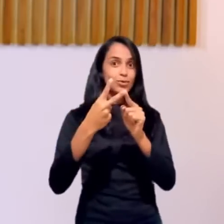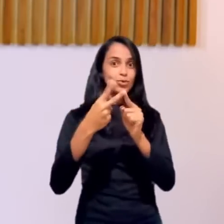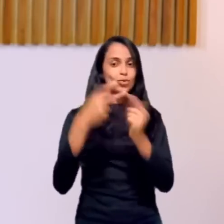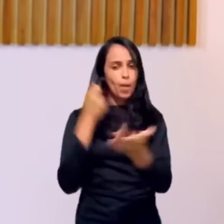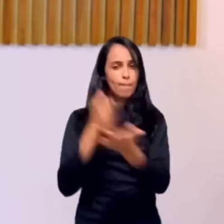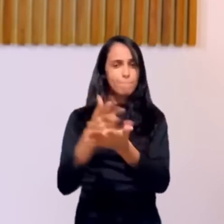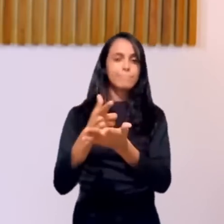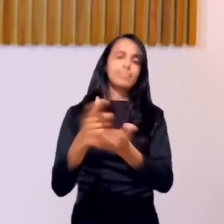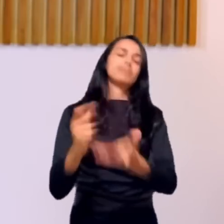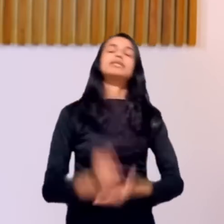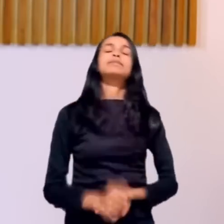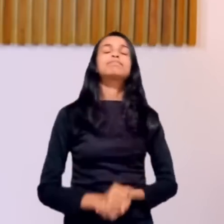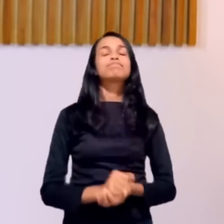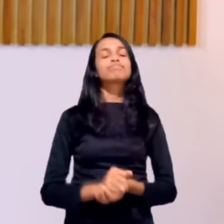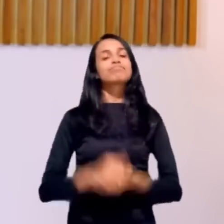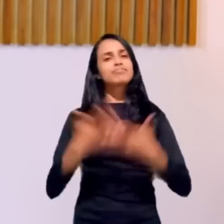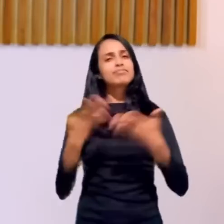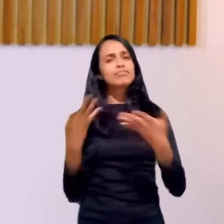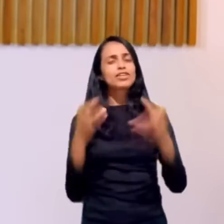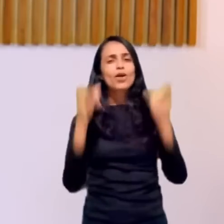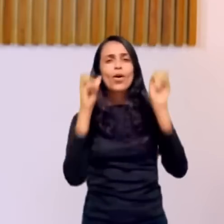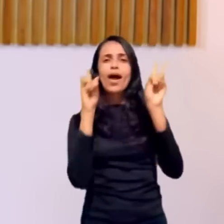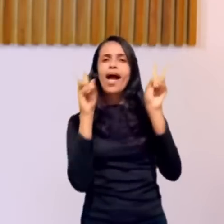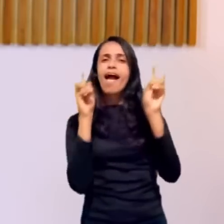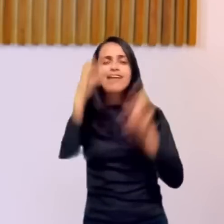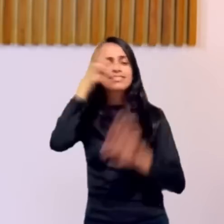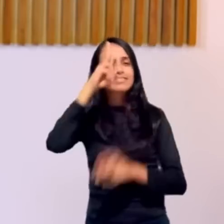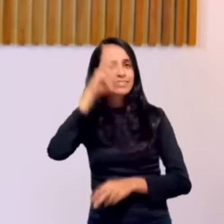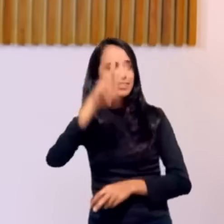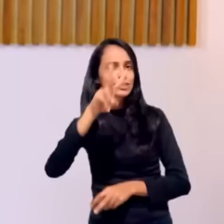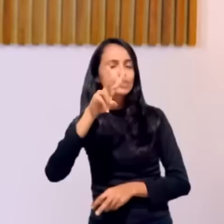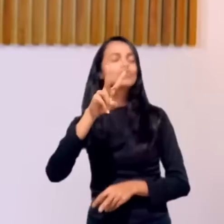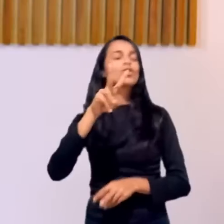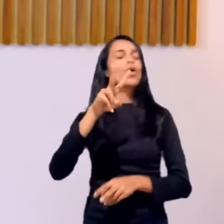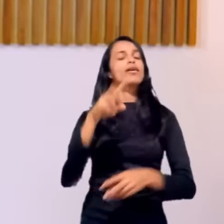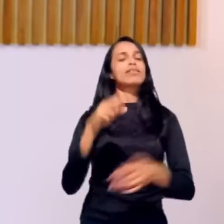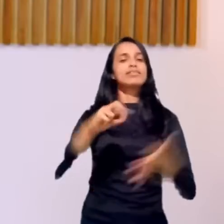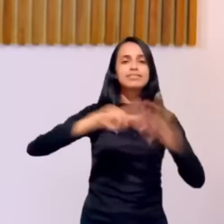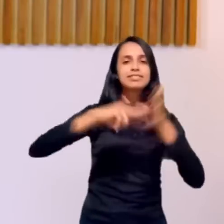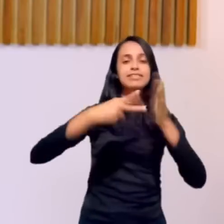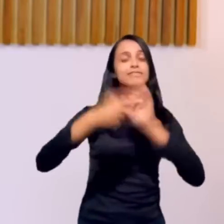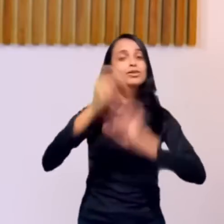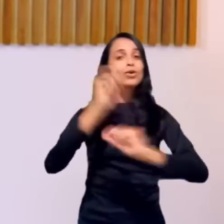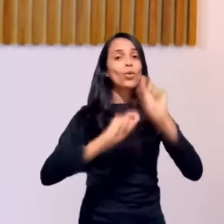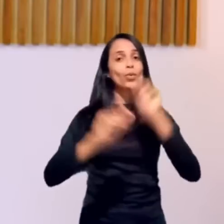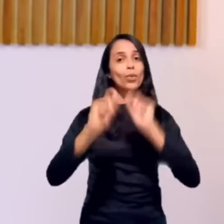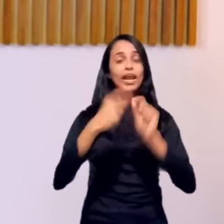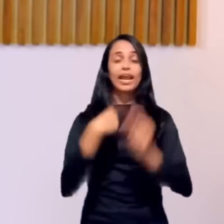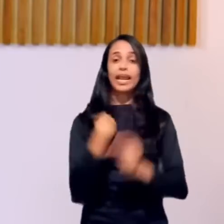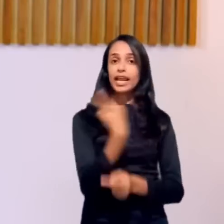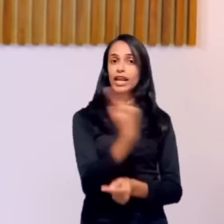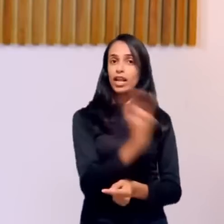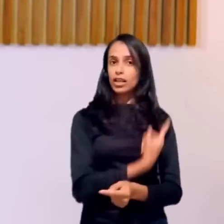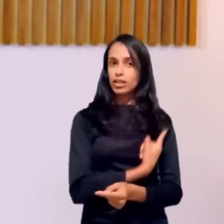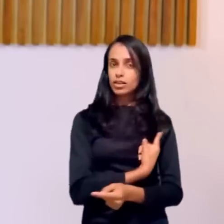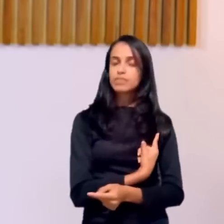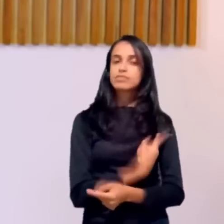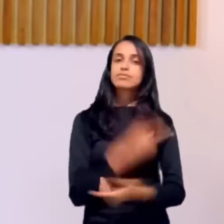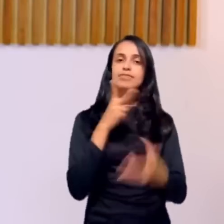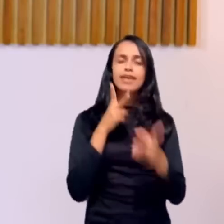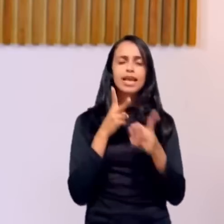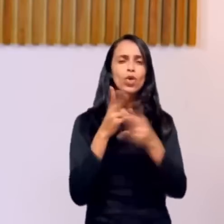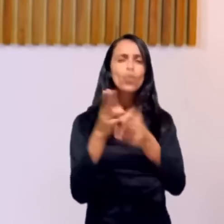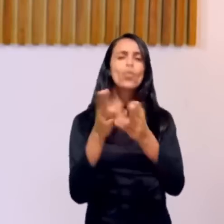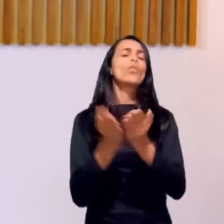ser humano é como esse barquinho. Sim, ontem nós tivemos aqui uma mensagem